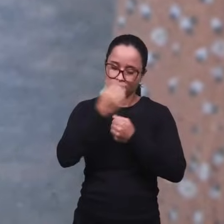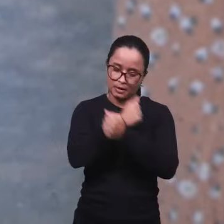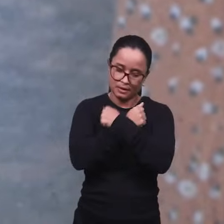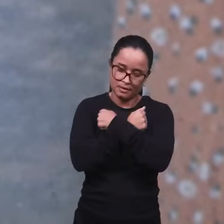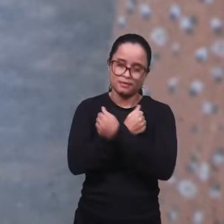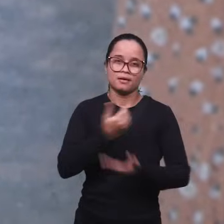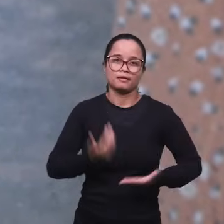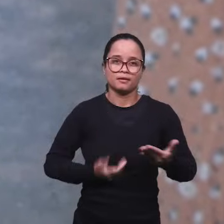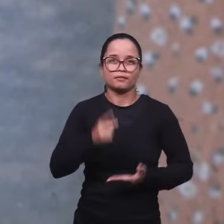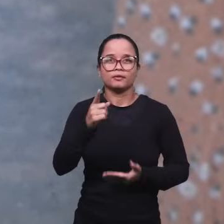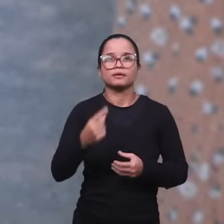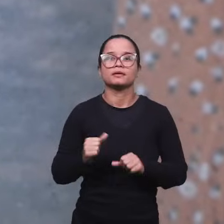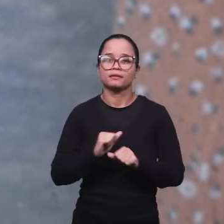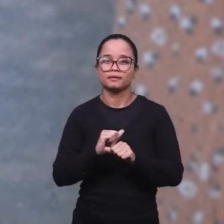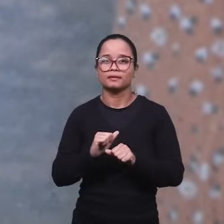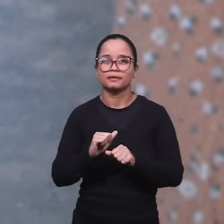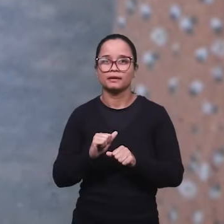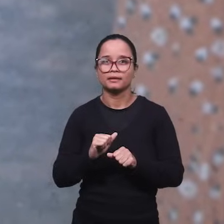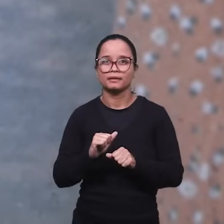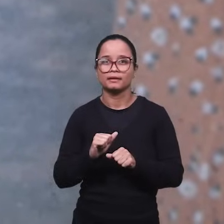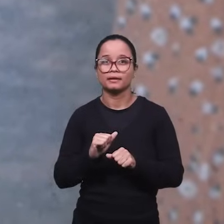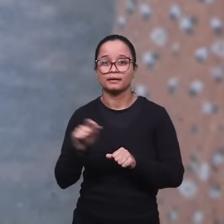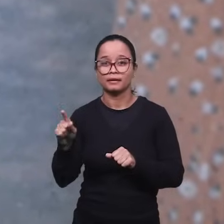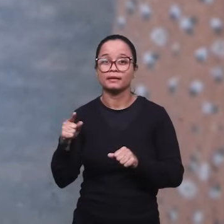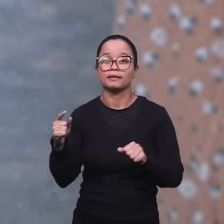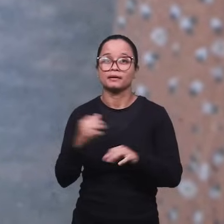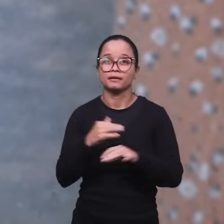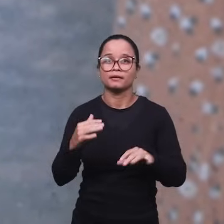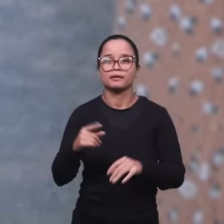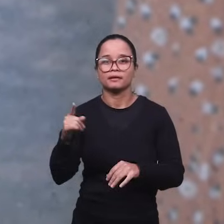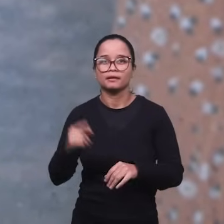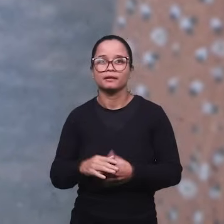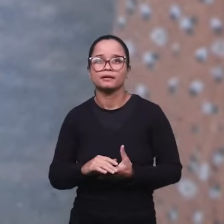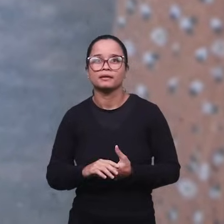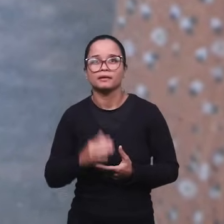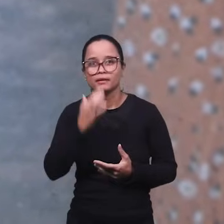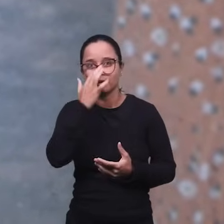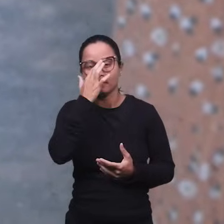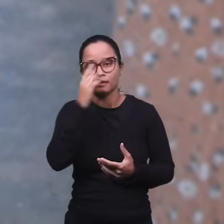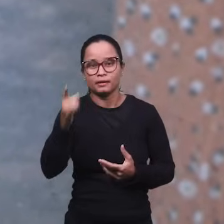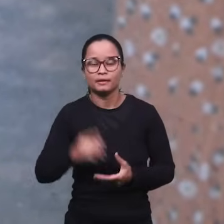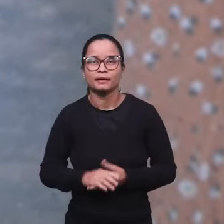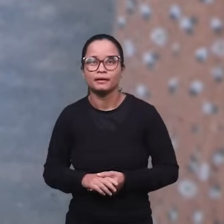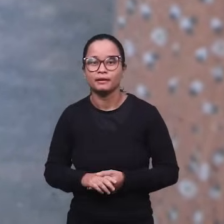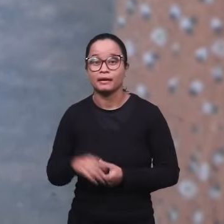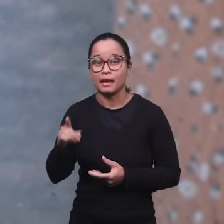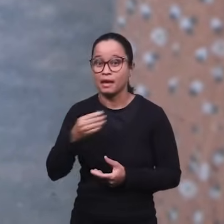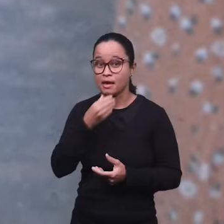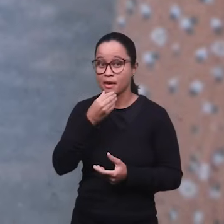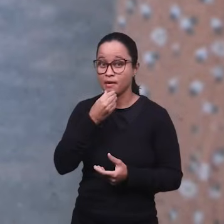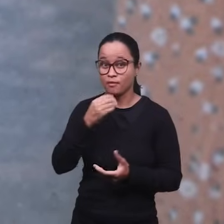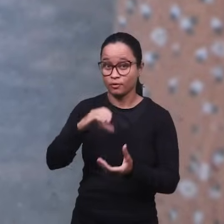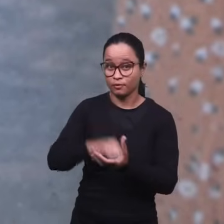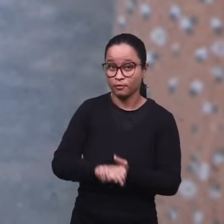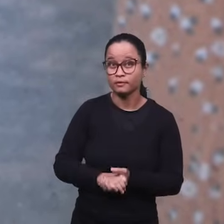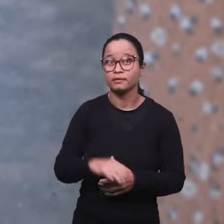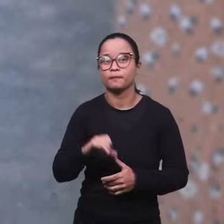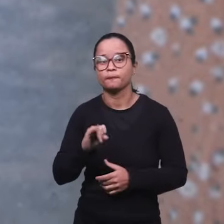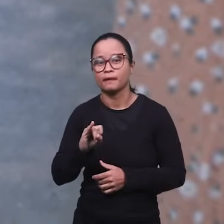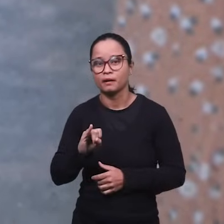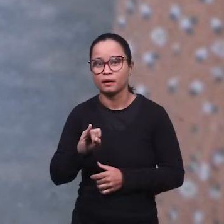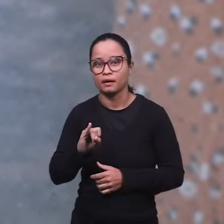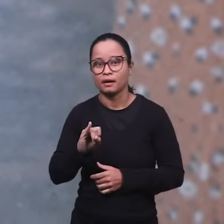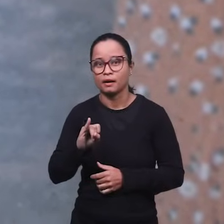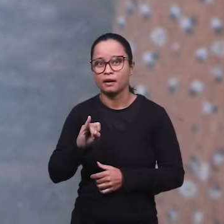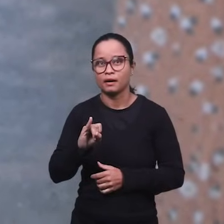Gardner. O Donald Pelto, que é marido da Isabela Pelto, você que assiste ao Manaim News conhece